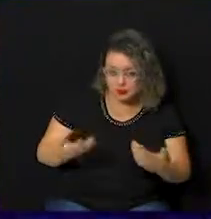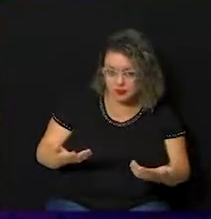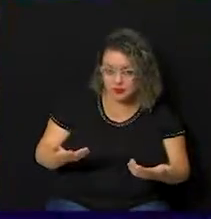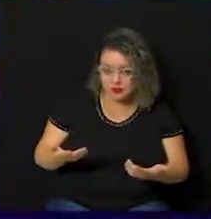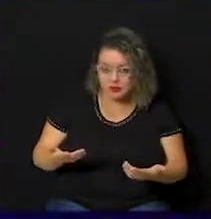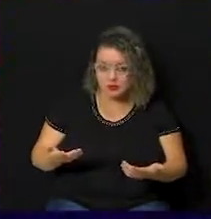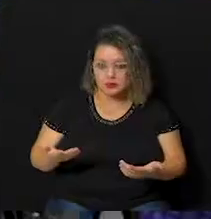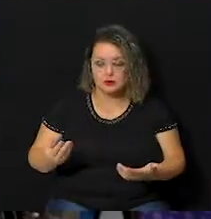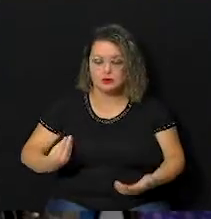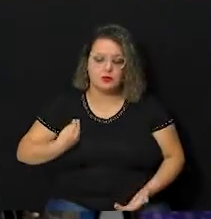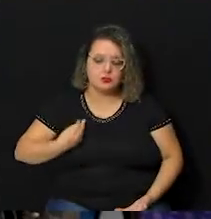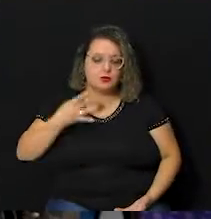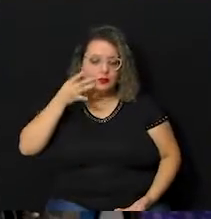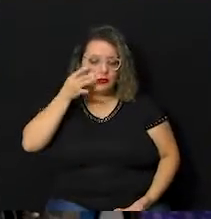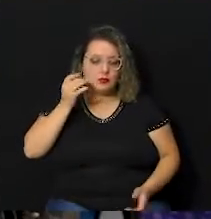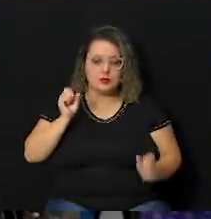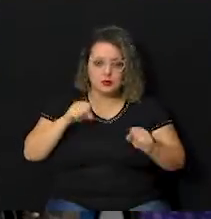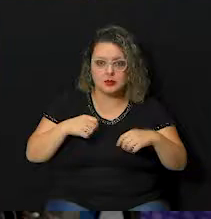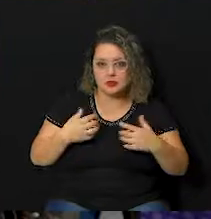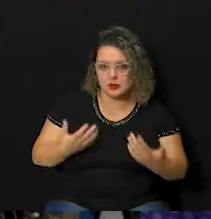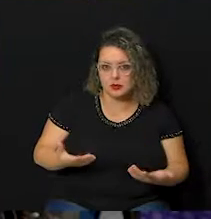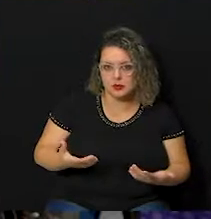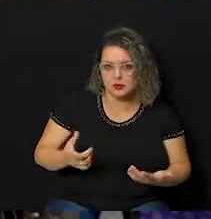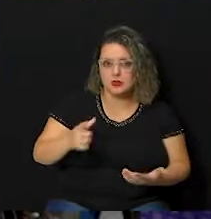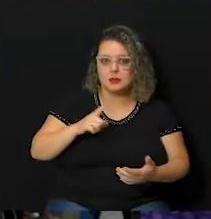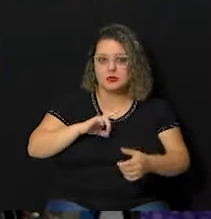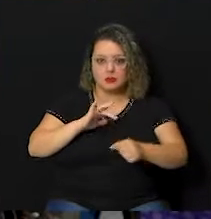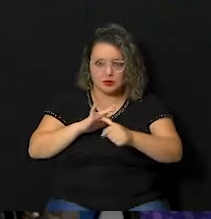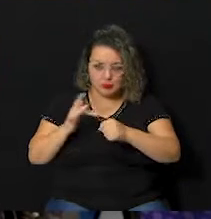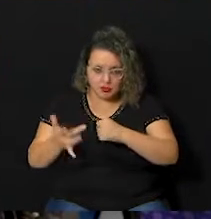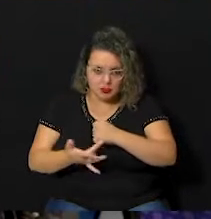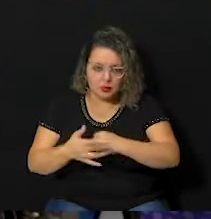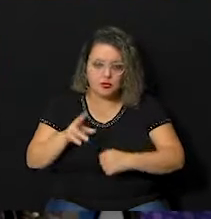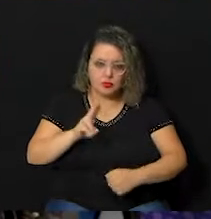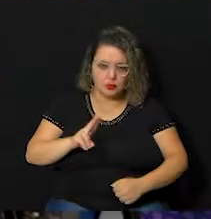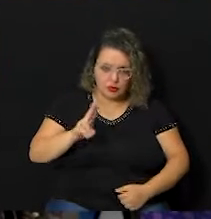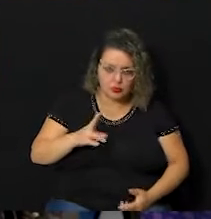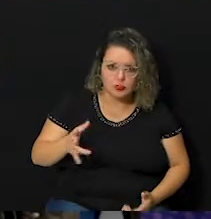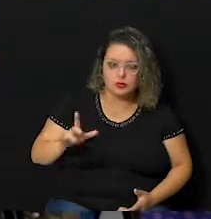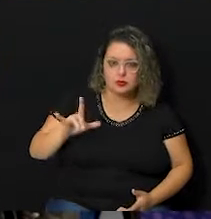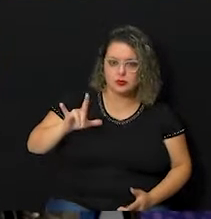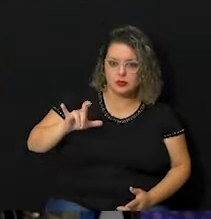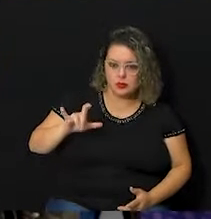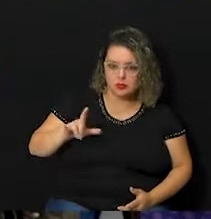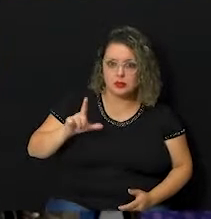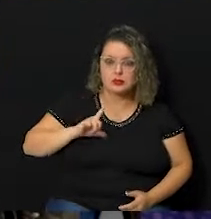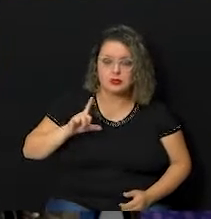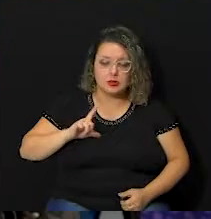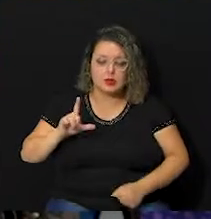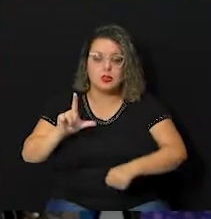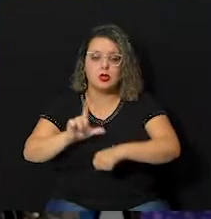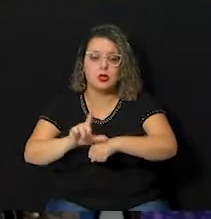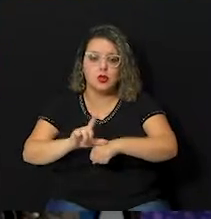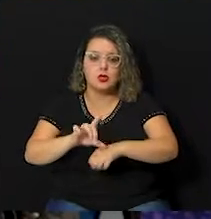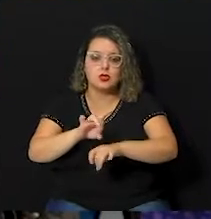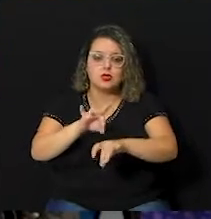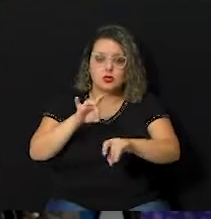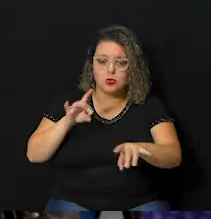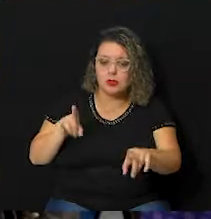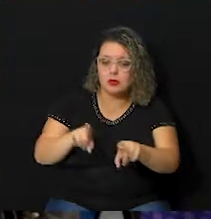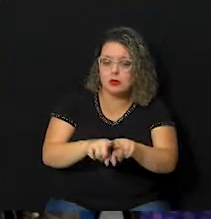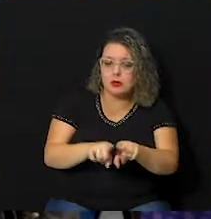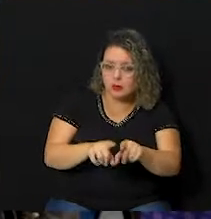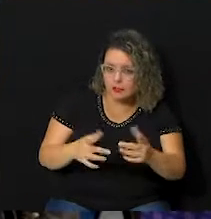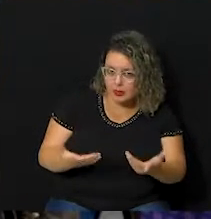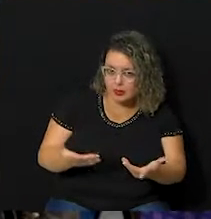estou presente. Eu tenho redes sociais, eu uso bastante o Twitter e o Instagram, e tenho uma loja online também.